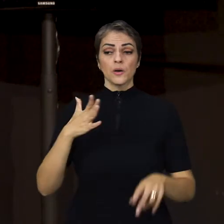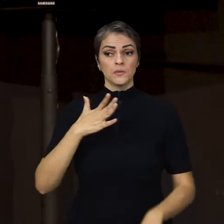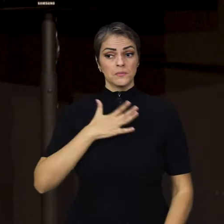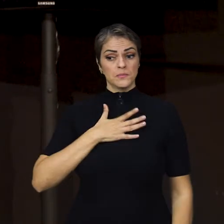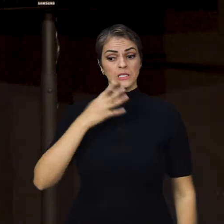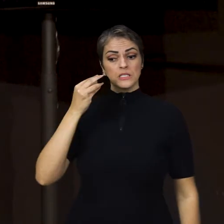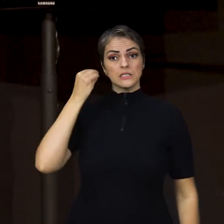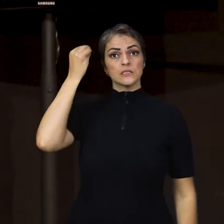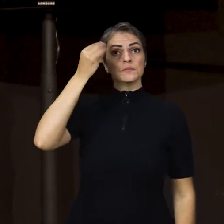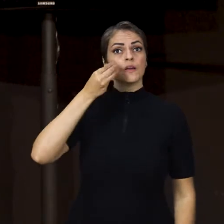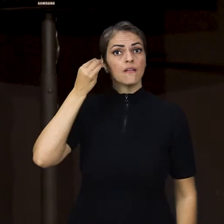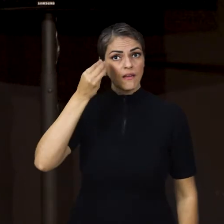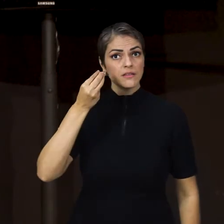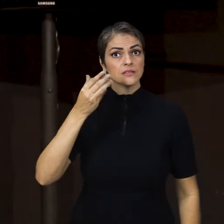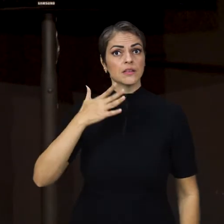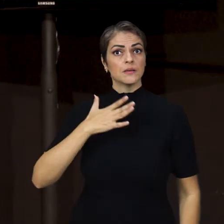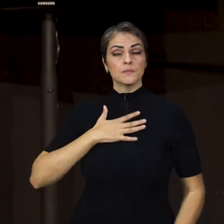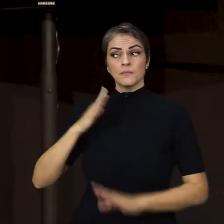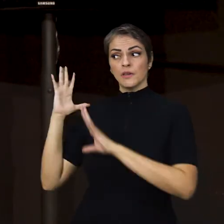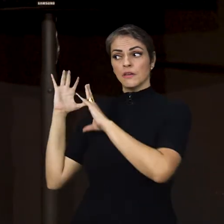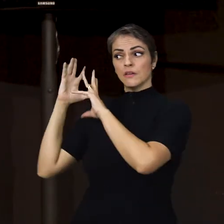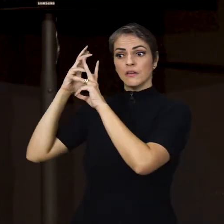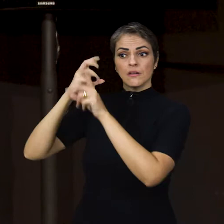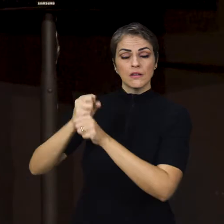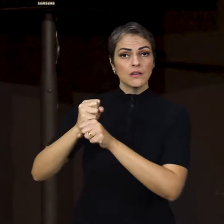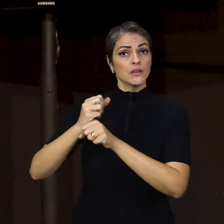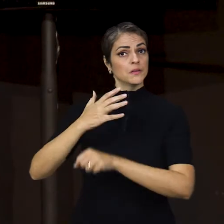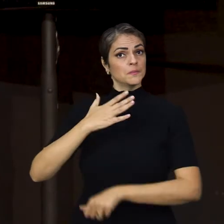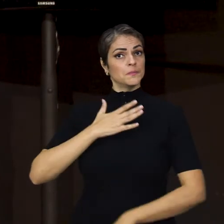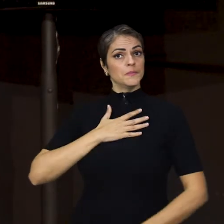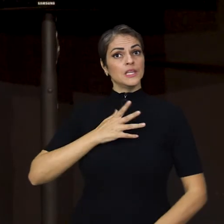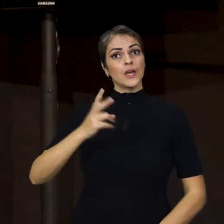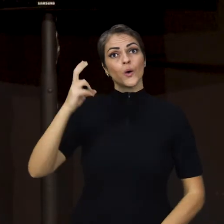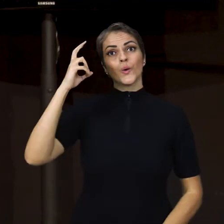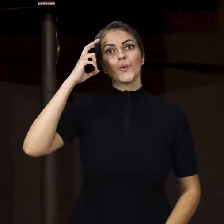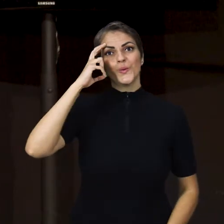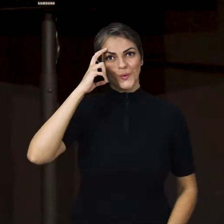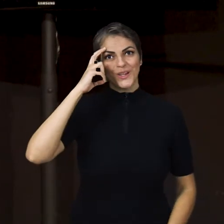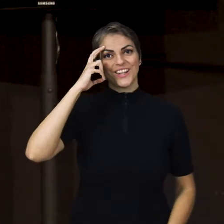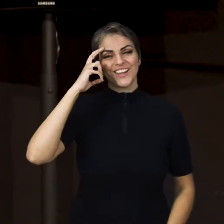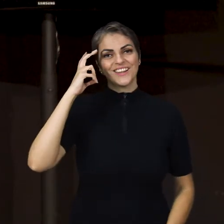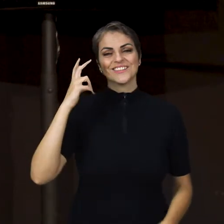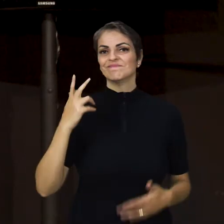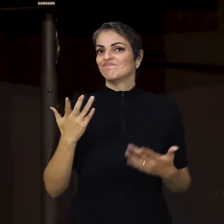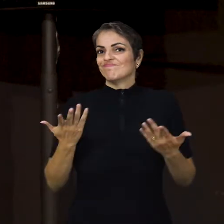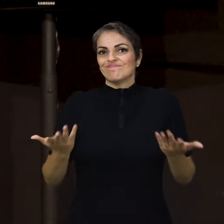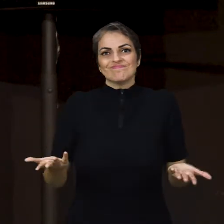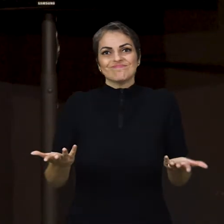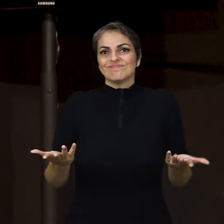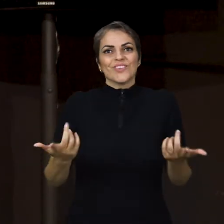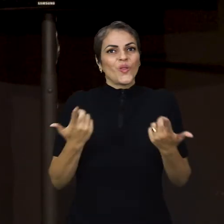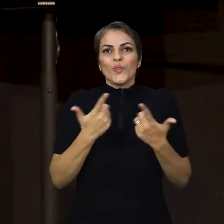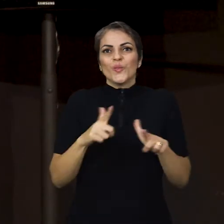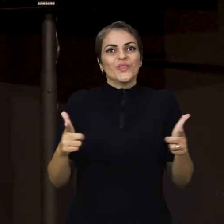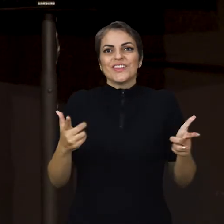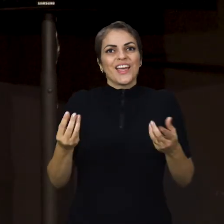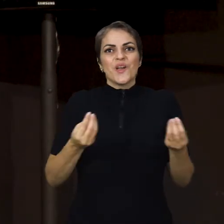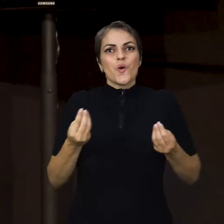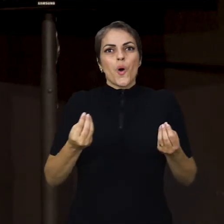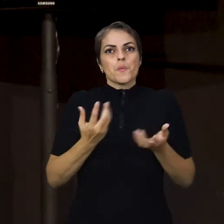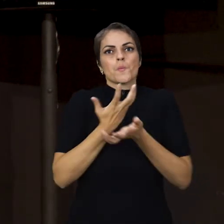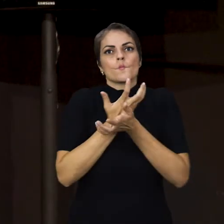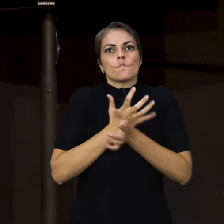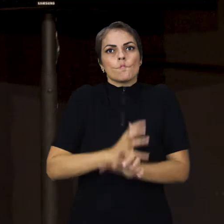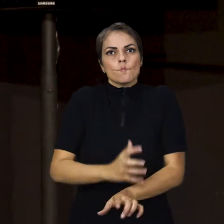minhas bagagens, eu trago comigo a minha cultura, eu trago comigo a minha visão de mundo. Eu não tenho como me despir destas coisas